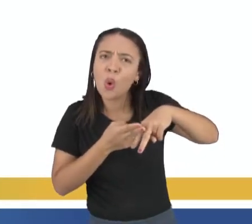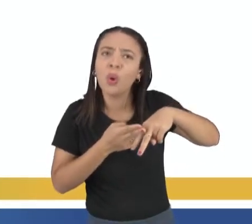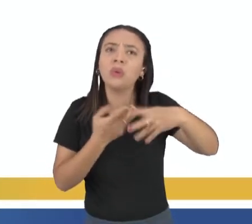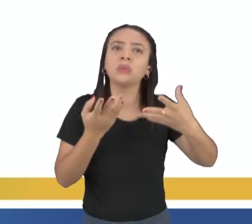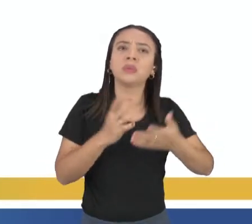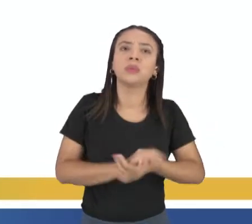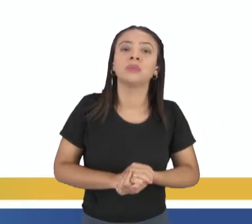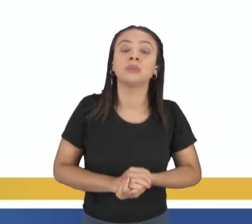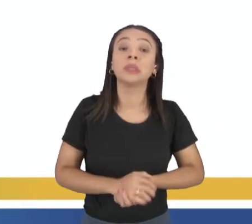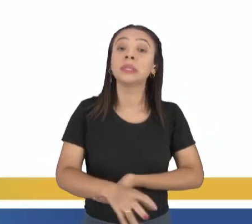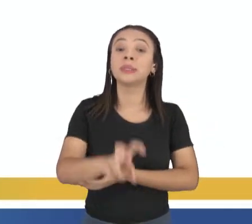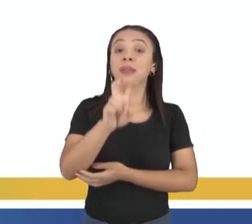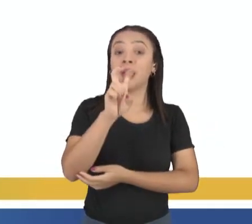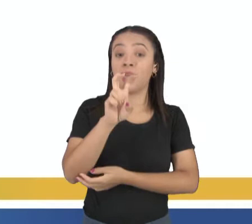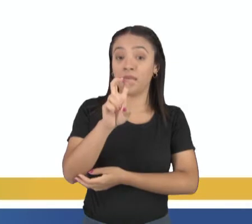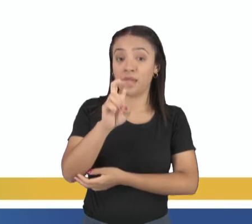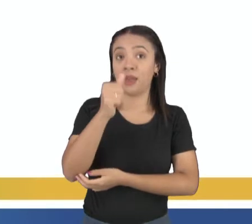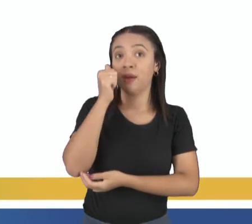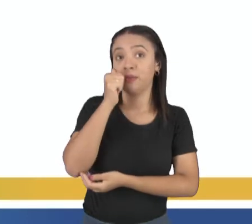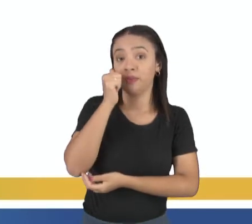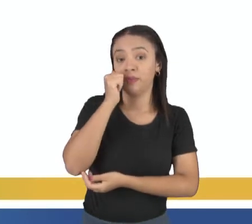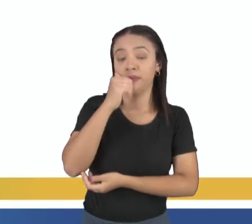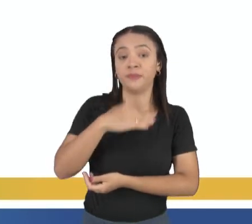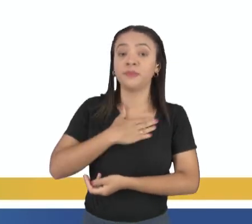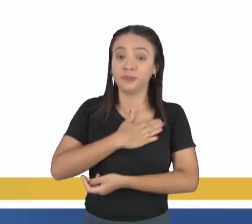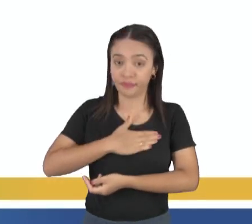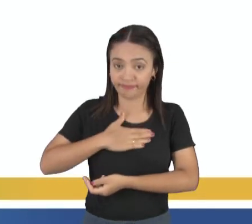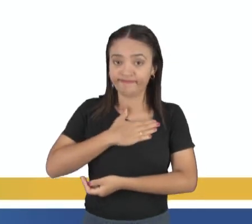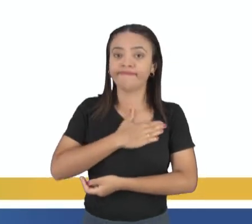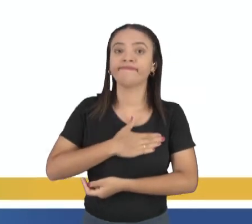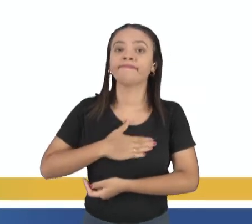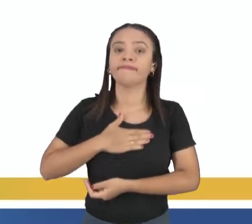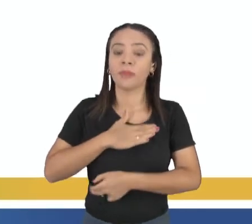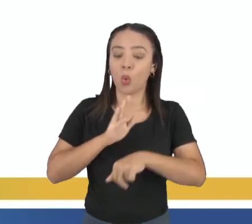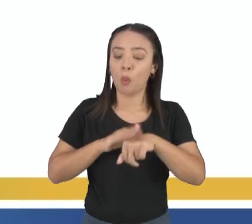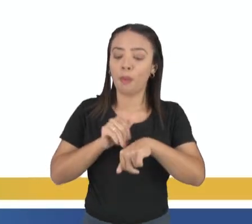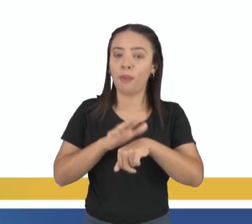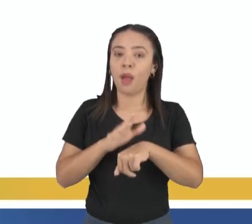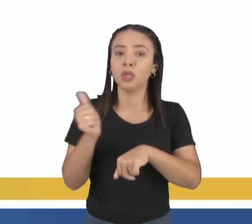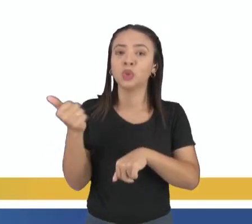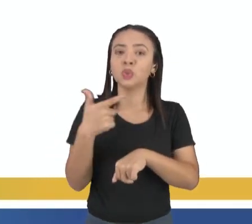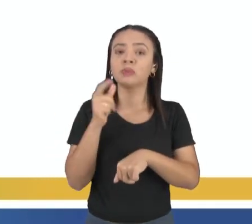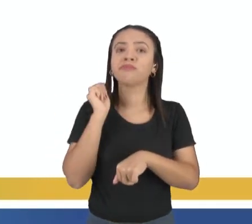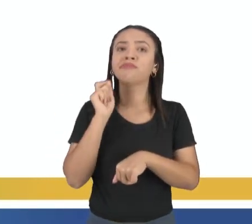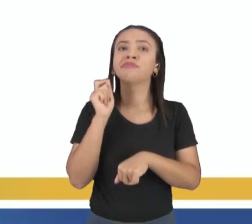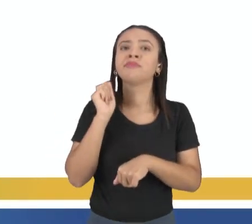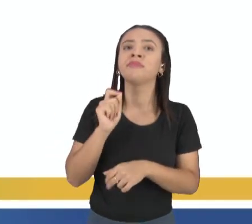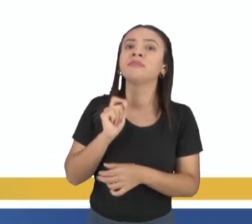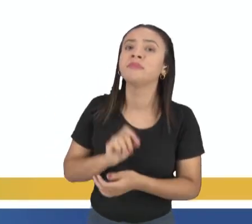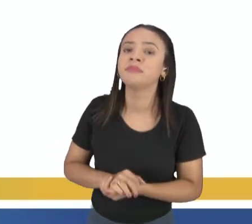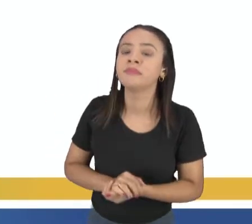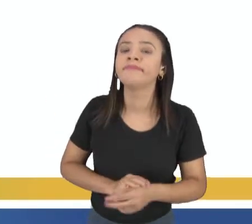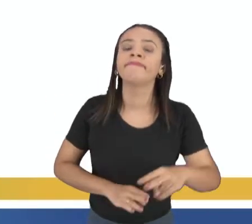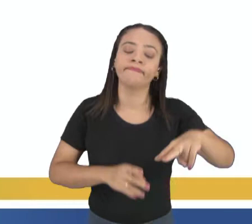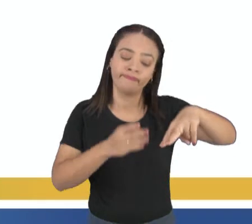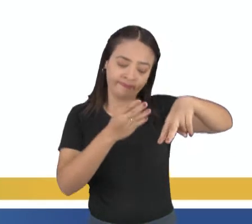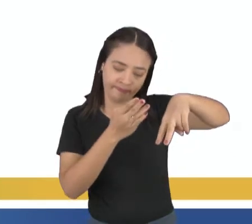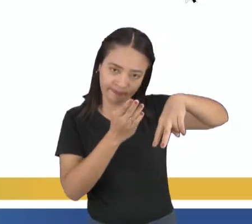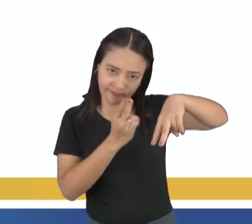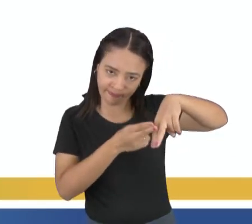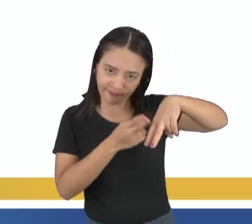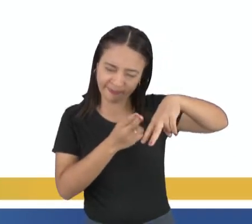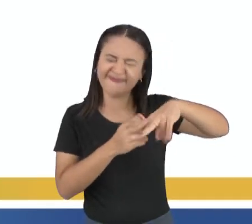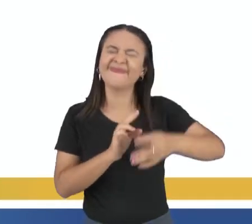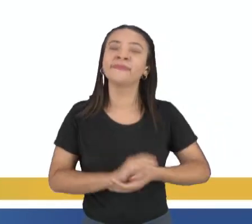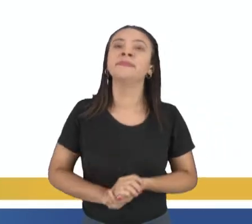2, 3, 4, 5, indicando que 5 meninas preferem usar, no caso, né, short. Então